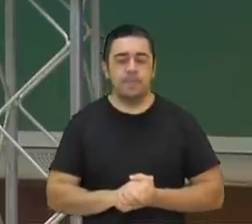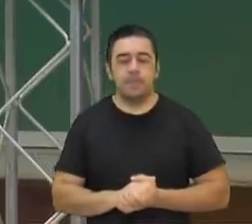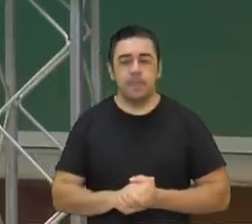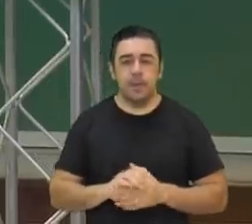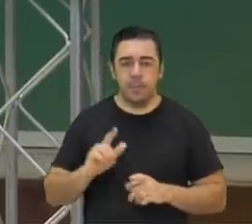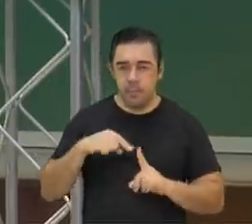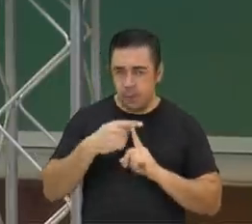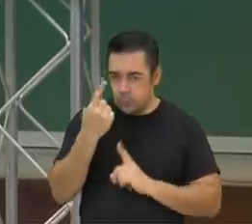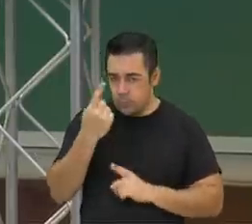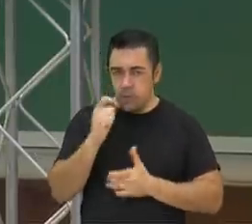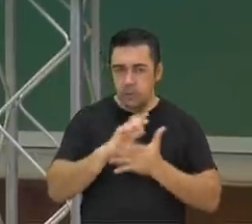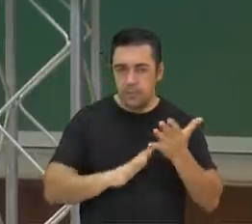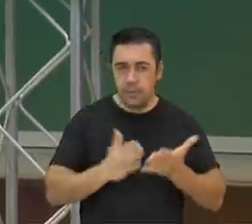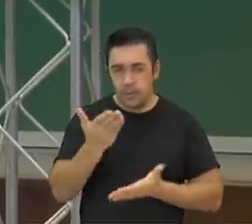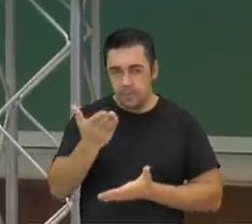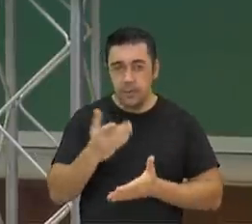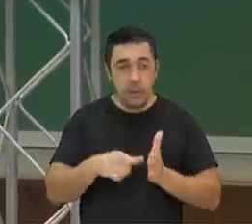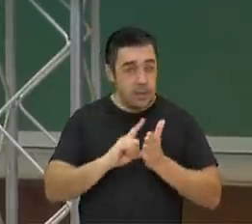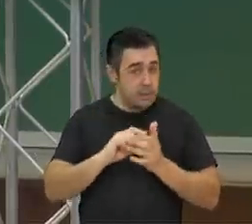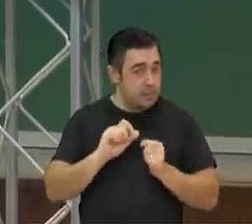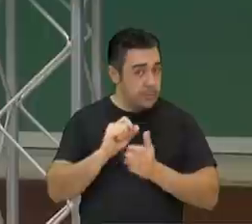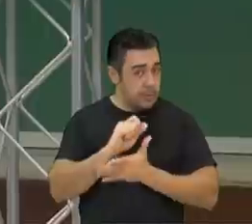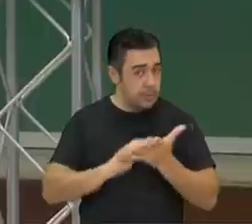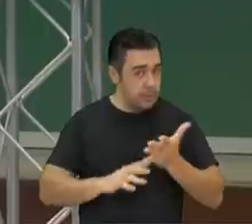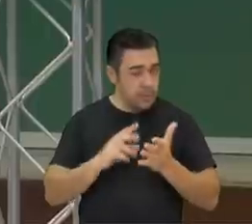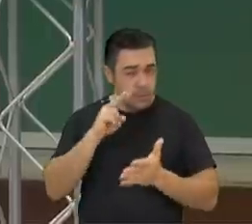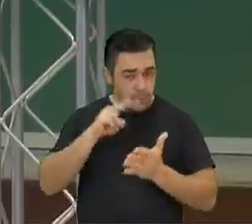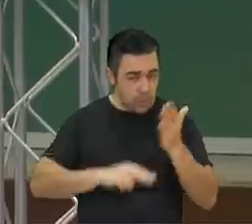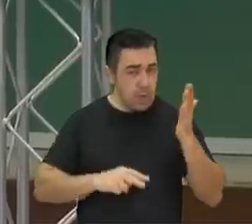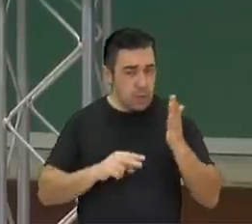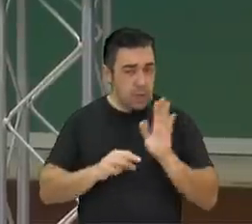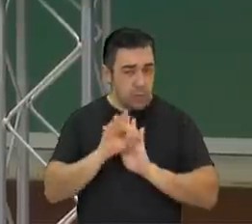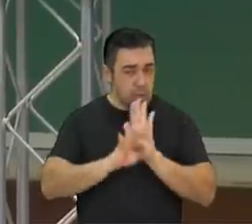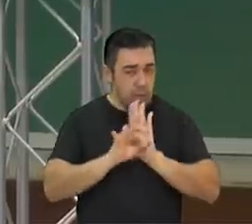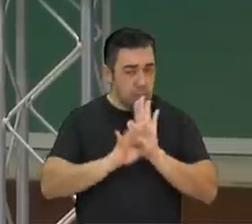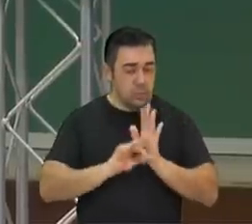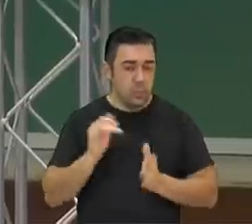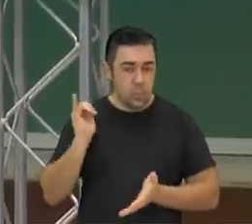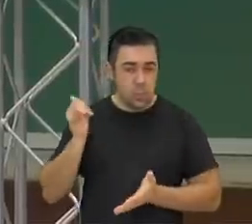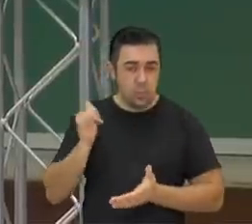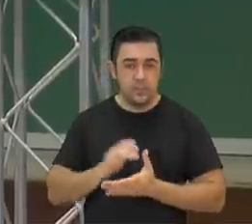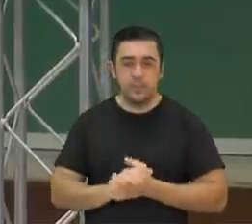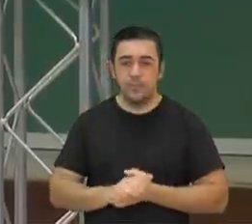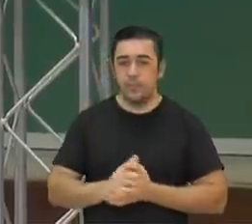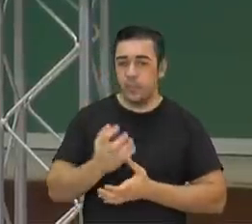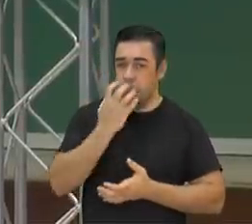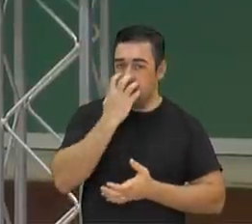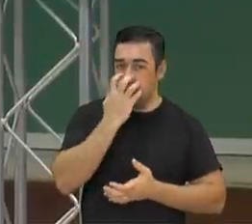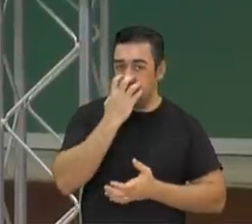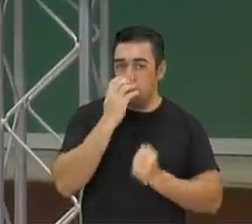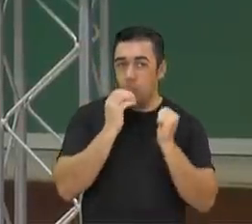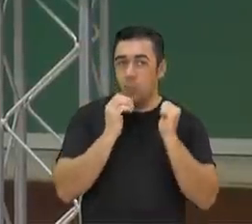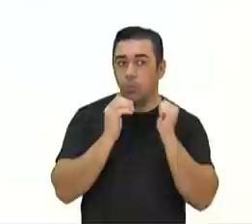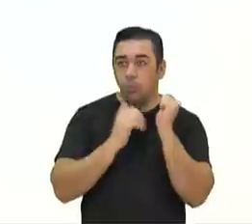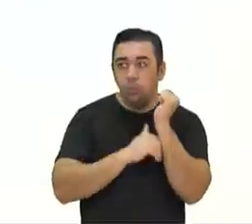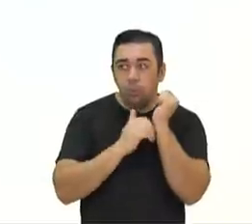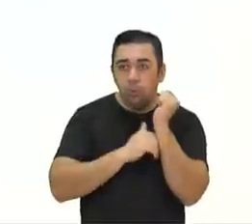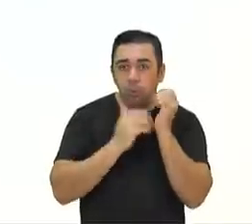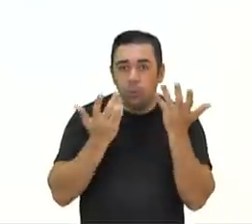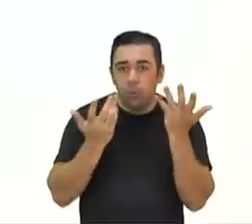um exercício aqui. Então, antes de fazer o exercício, a gente vai ler o fragmento agora de um conto, né? O Cão Enigmático, do Moacir